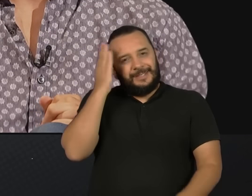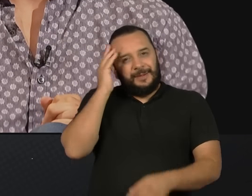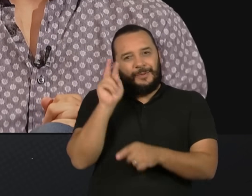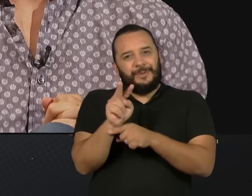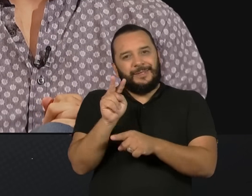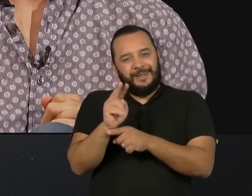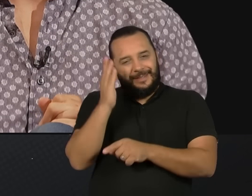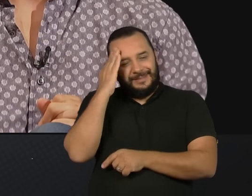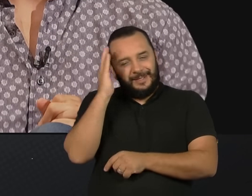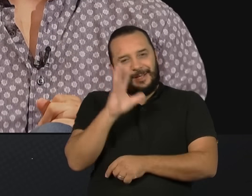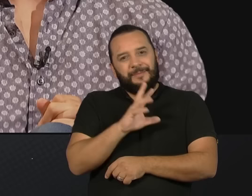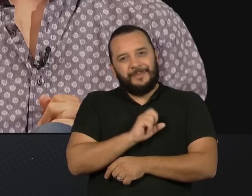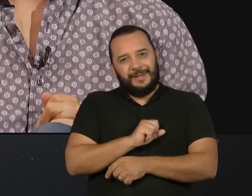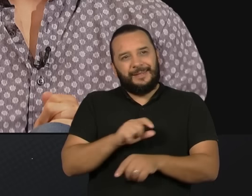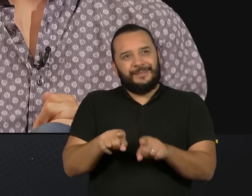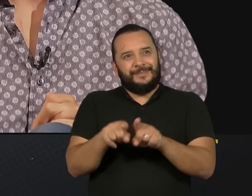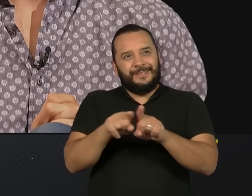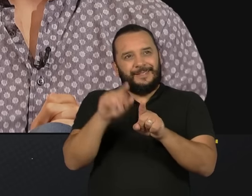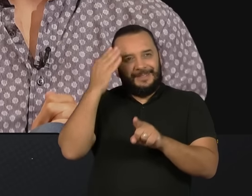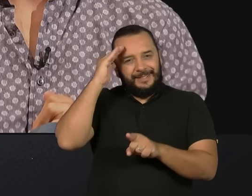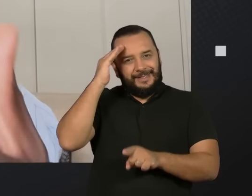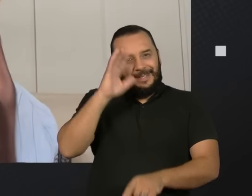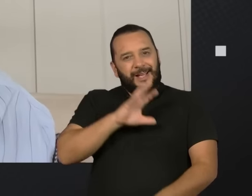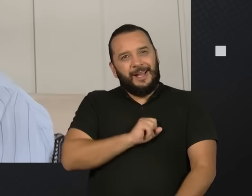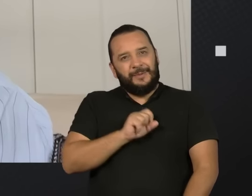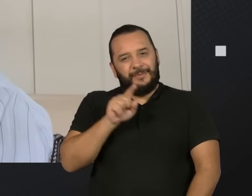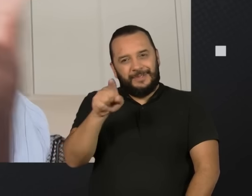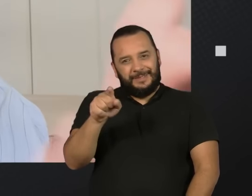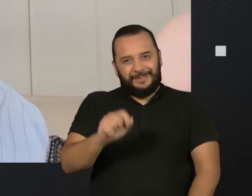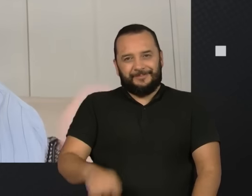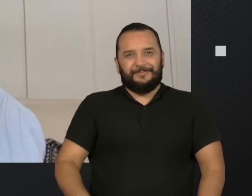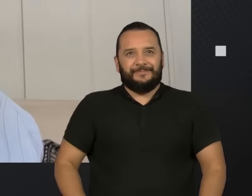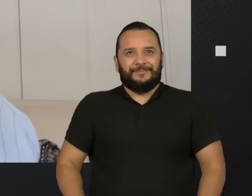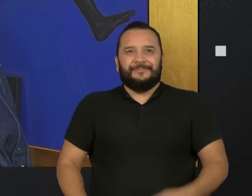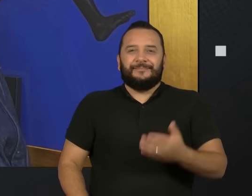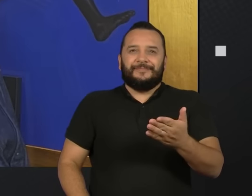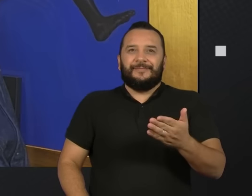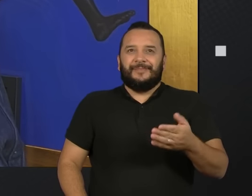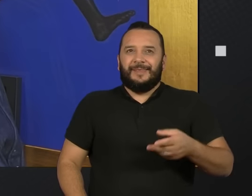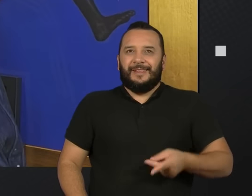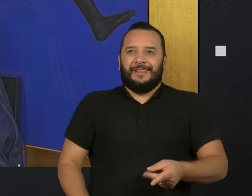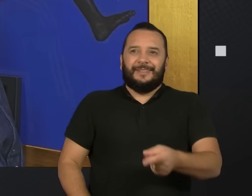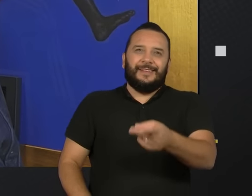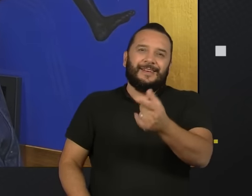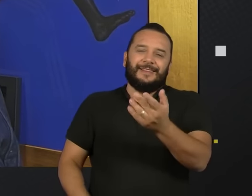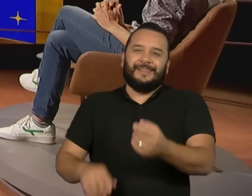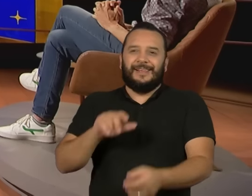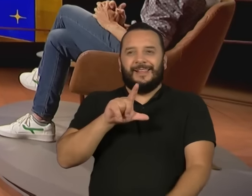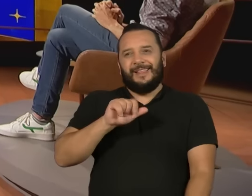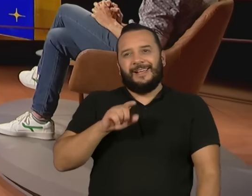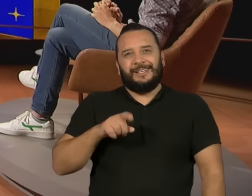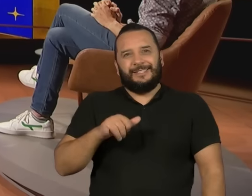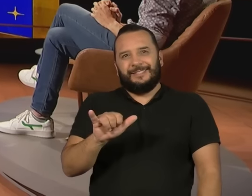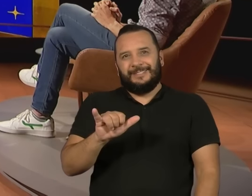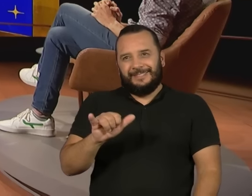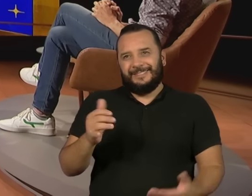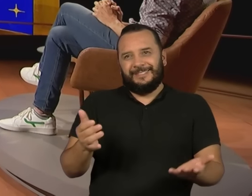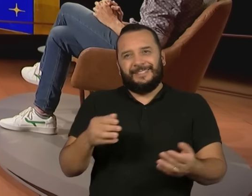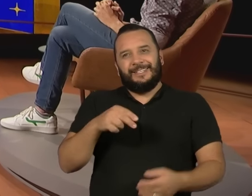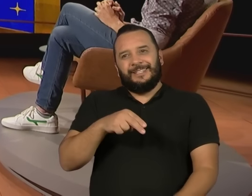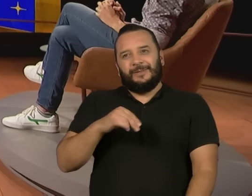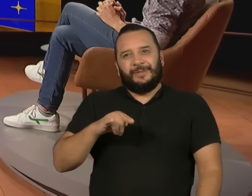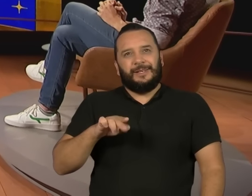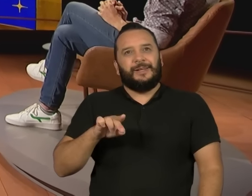sabe amar e sabe compreender. Eu te amo. Minha eterna Lady Enid, meu eterno Nicodemo. Te